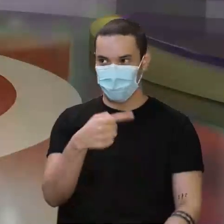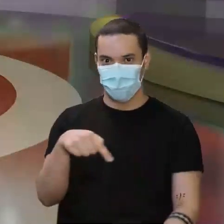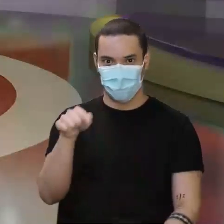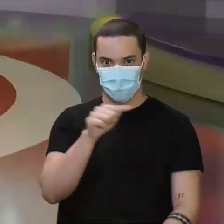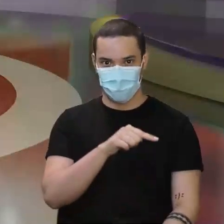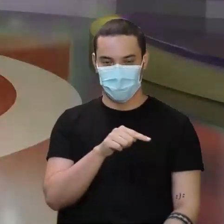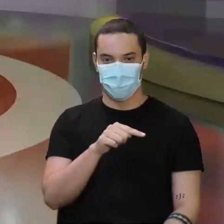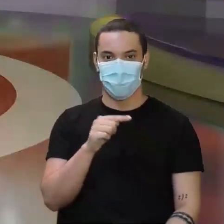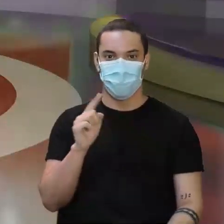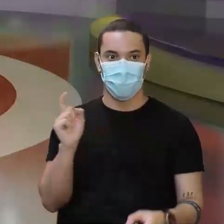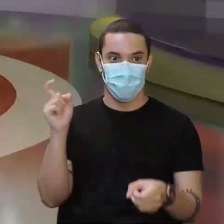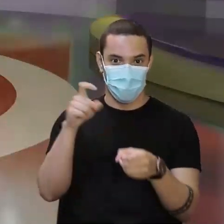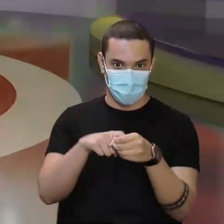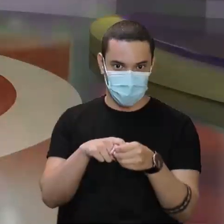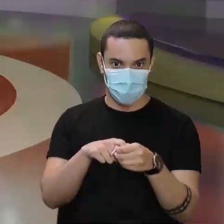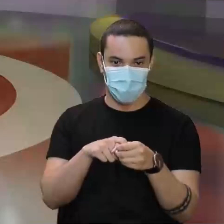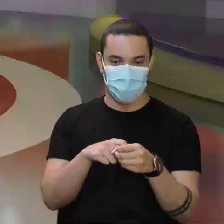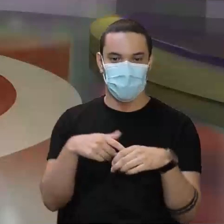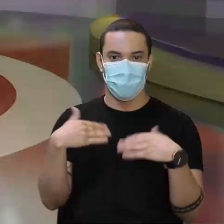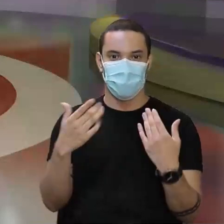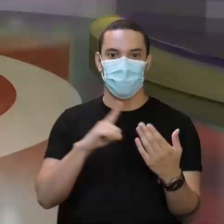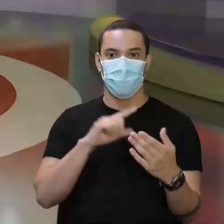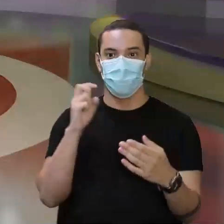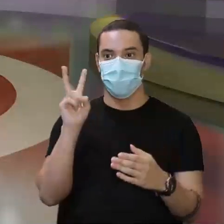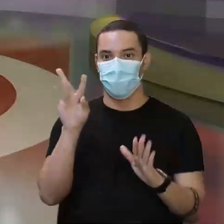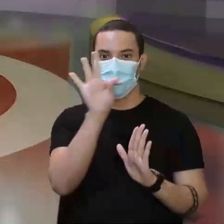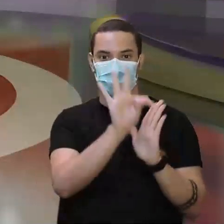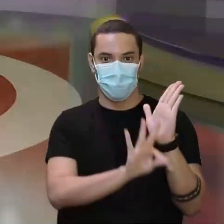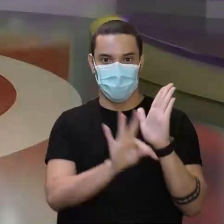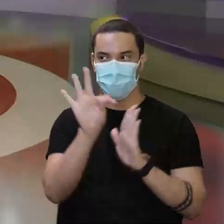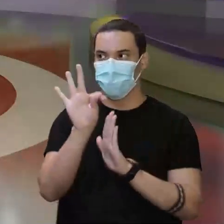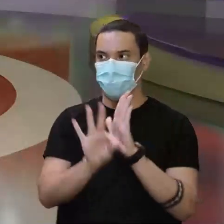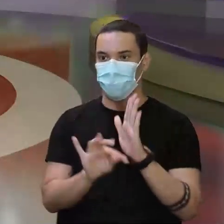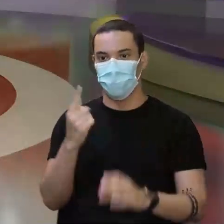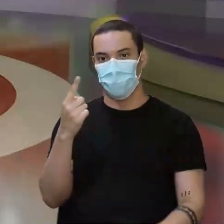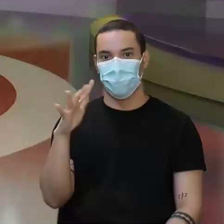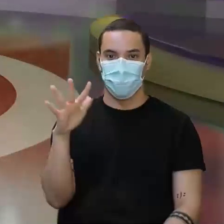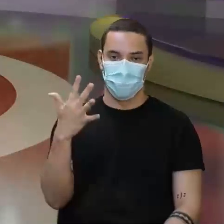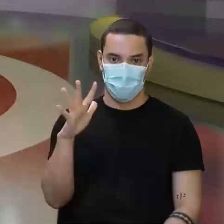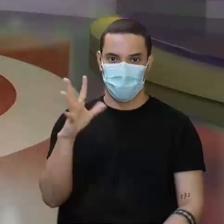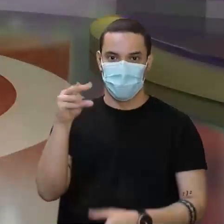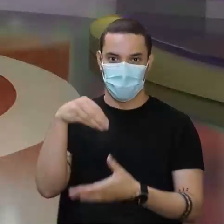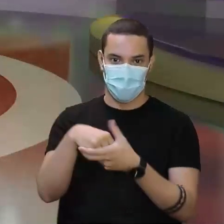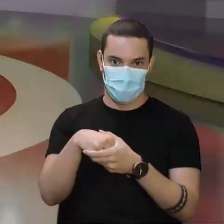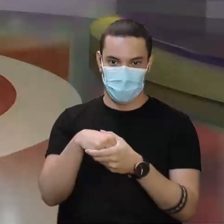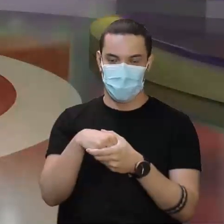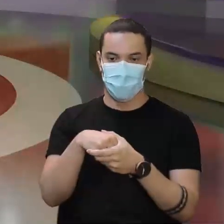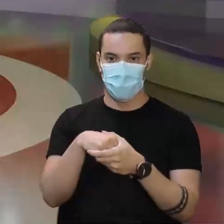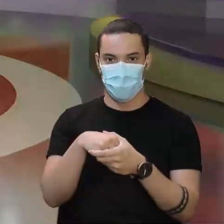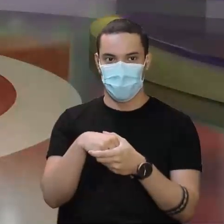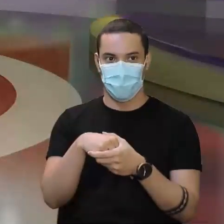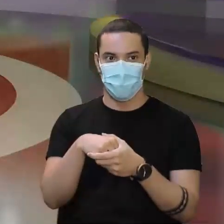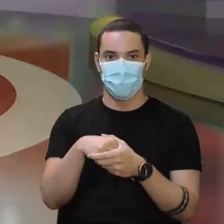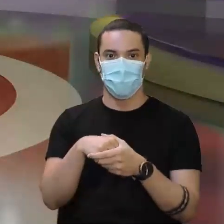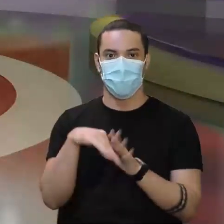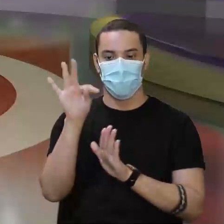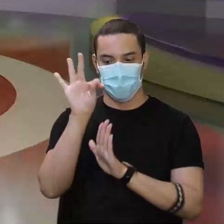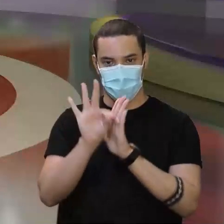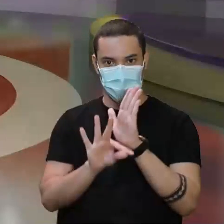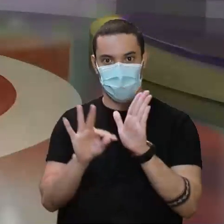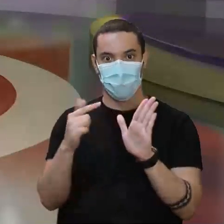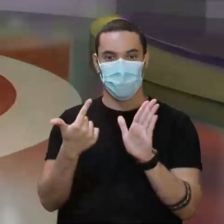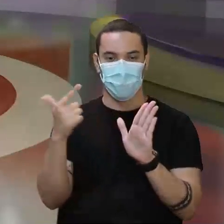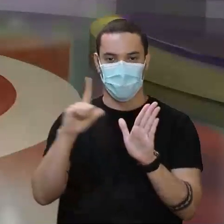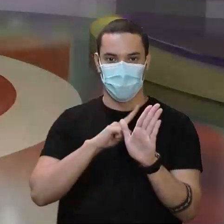pouco desaparecida, mas voltei. Você vai ter dois textos. Um, mais ou menos ali, não é tão grande, e o outro